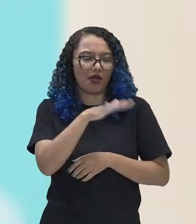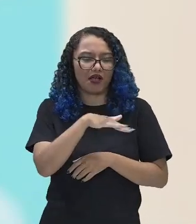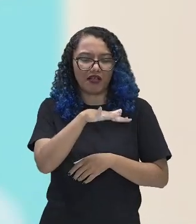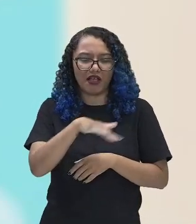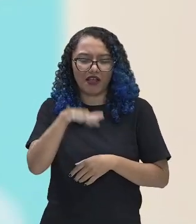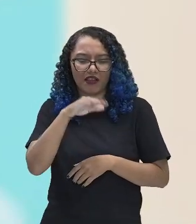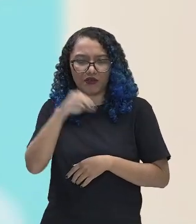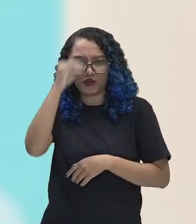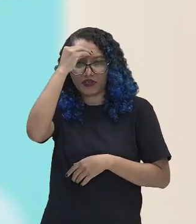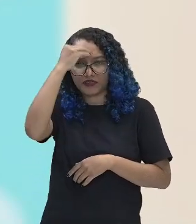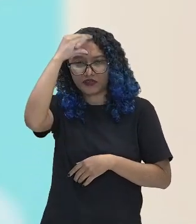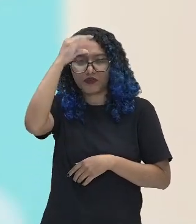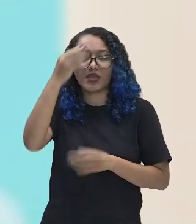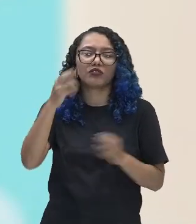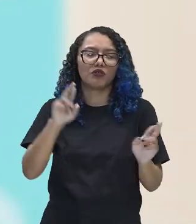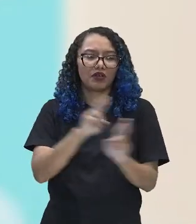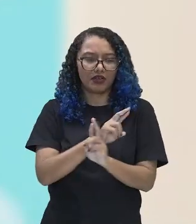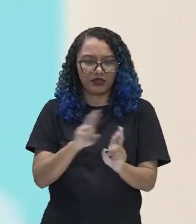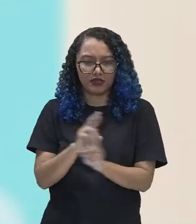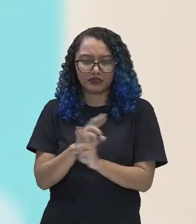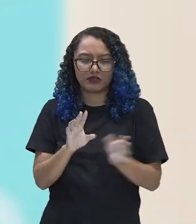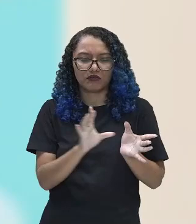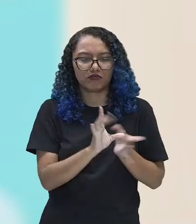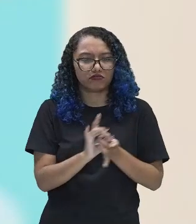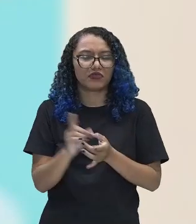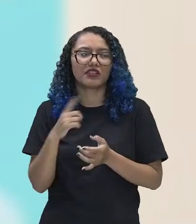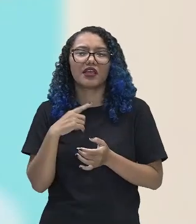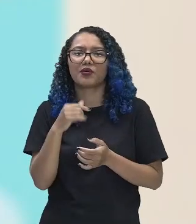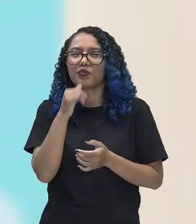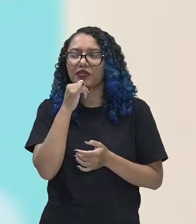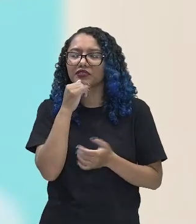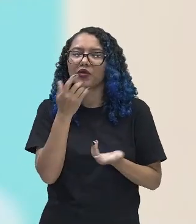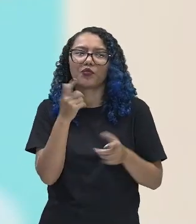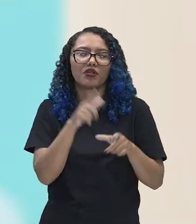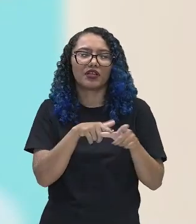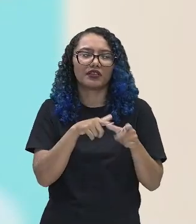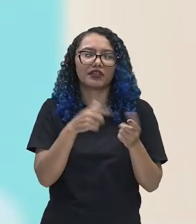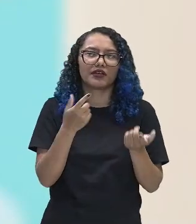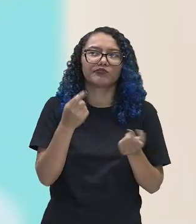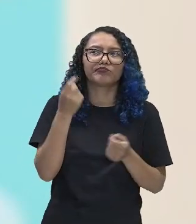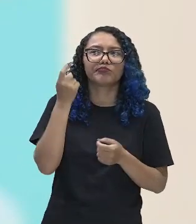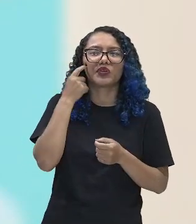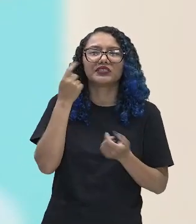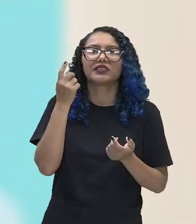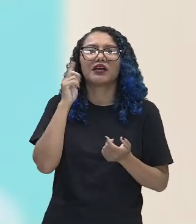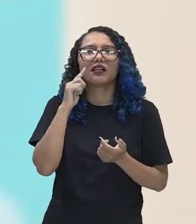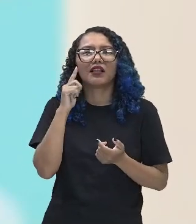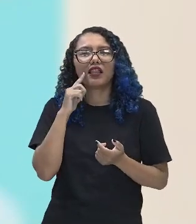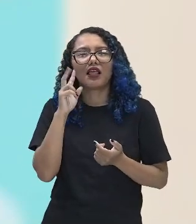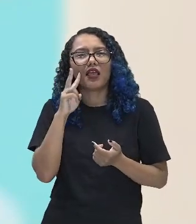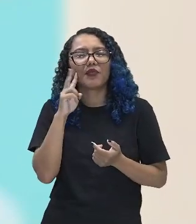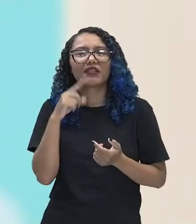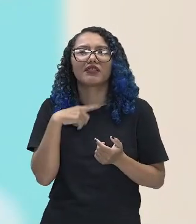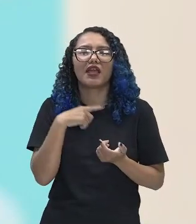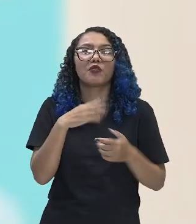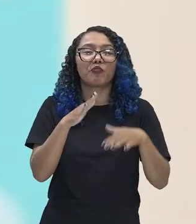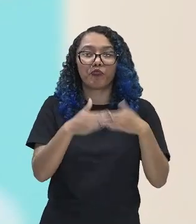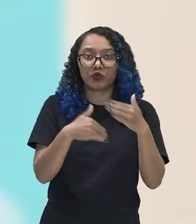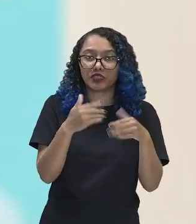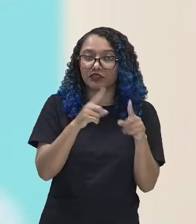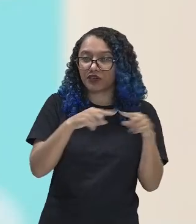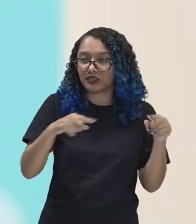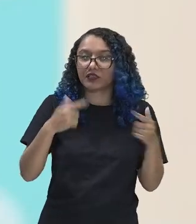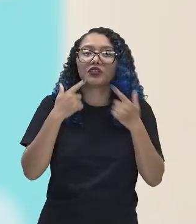conhecimento têm uma relação ali. Quando eu falo, por exemplo, de letras, eu vou lembrar que existe o processo de variação linguística, que está o